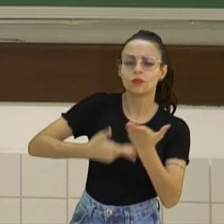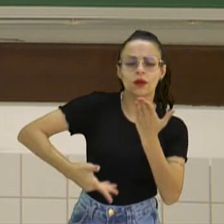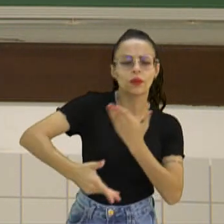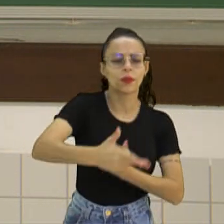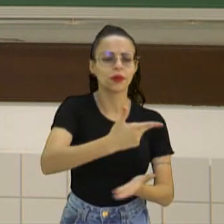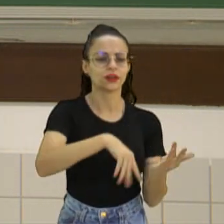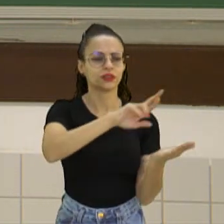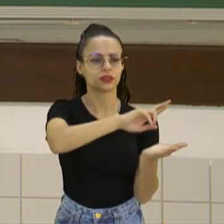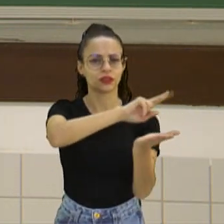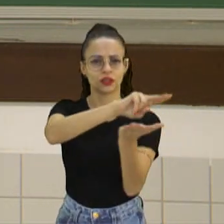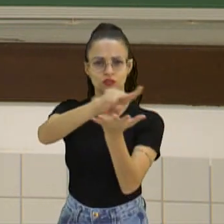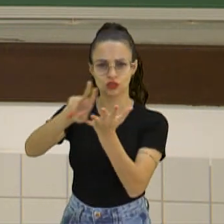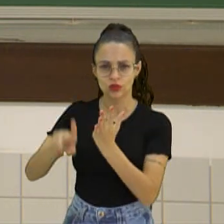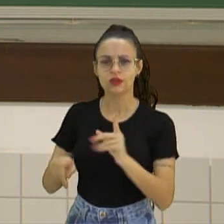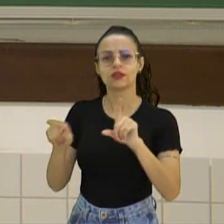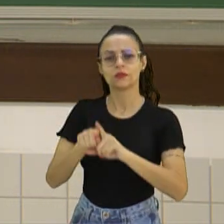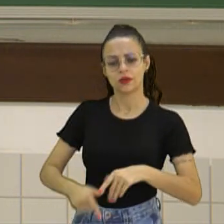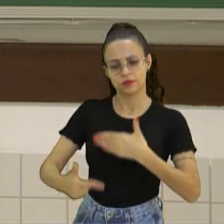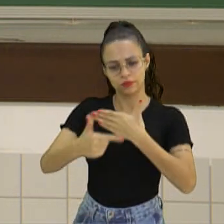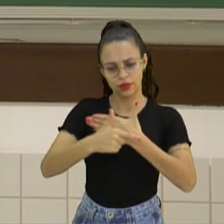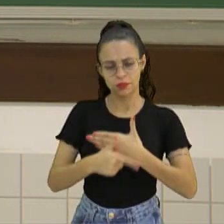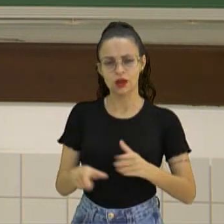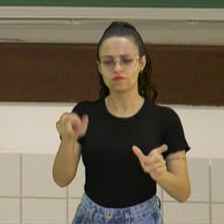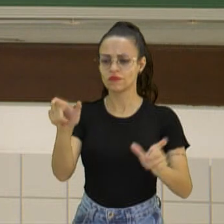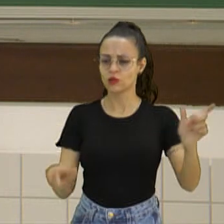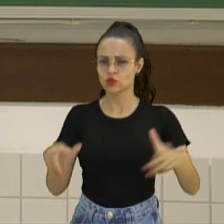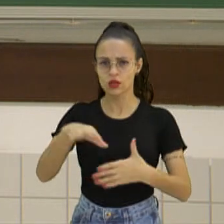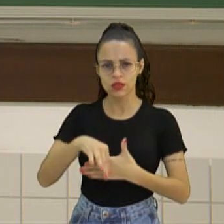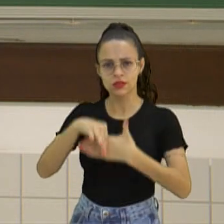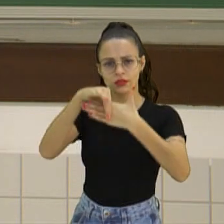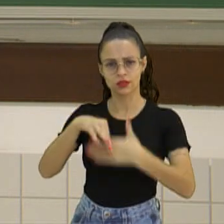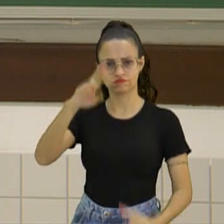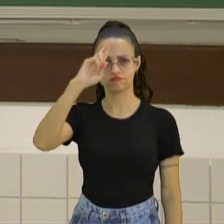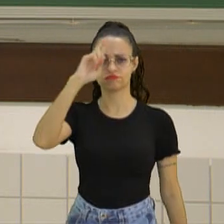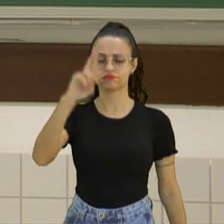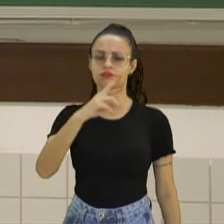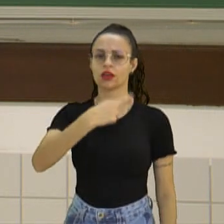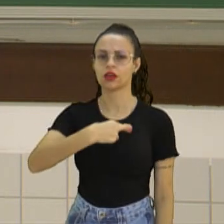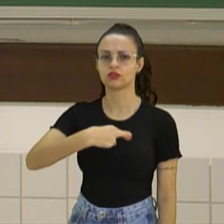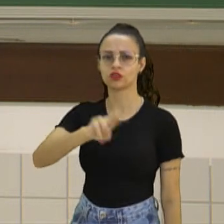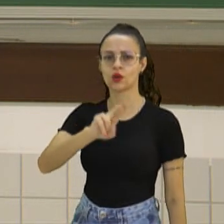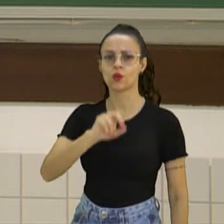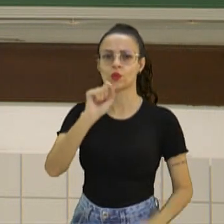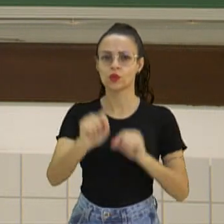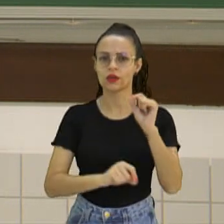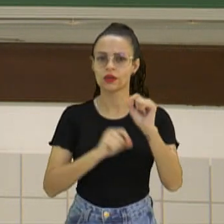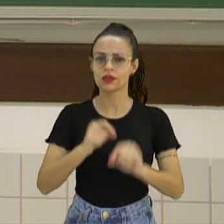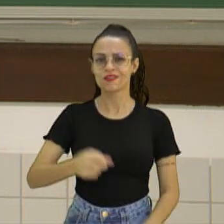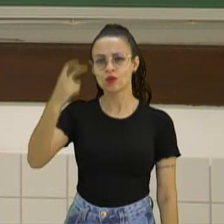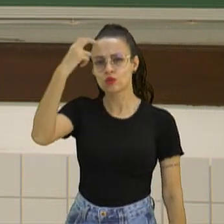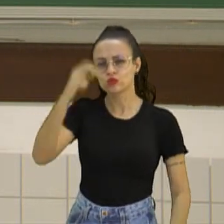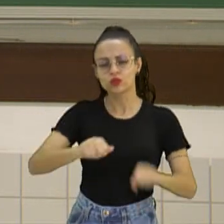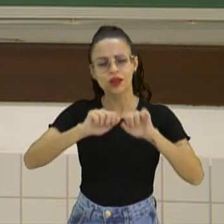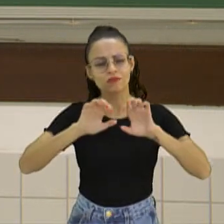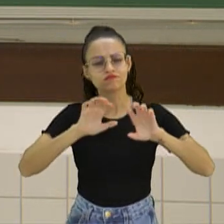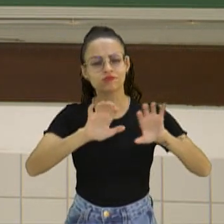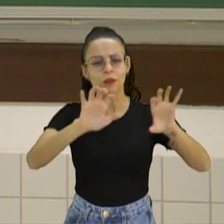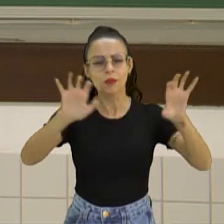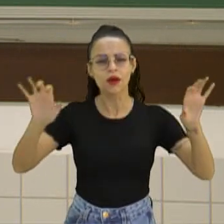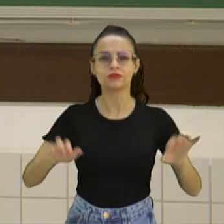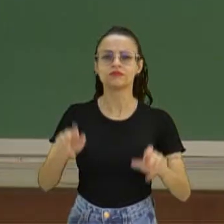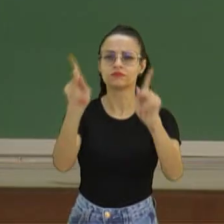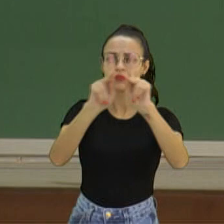e com que o papel das lideranças dos líderes religiosos nesse diálogo na cultura da Paz e no enfrentamento